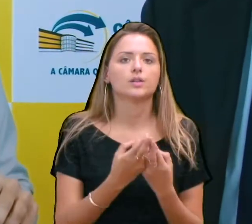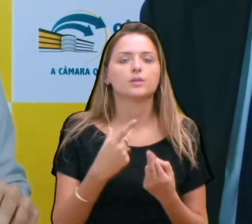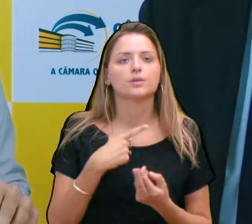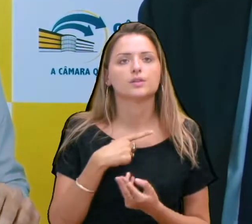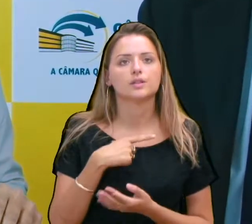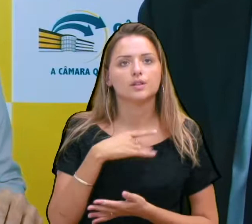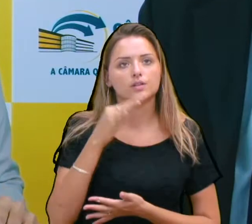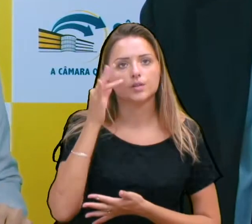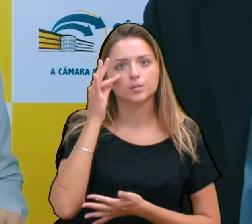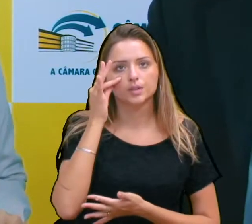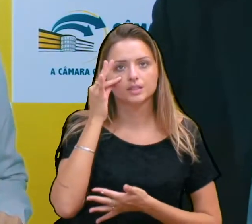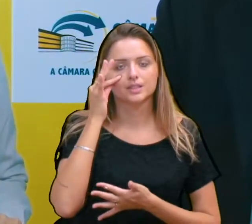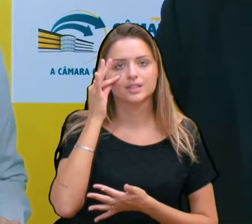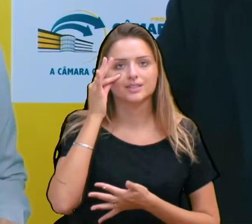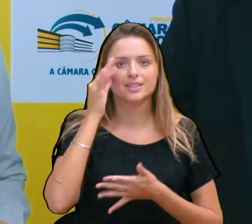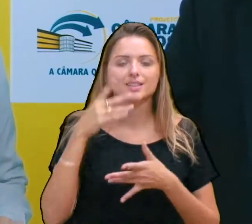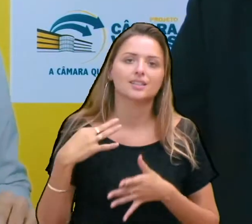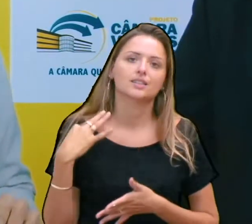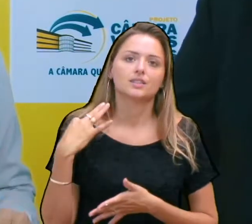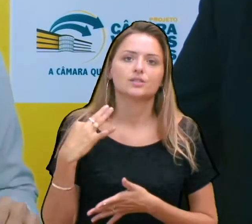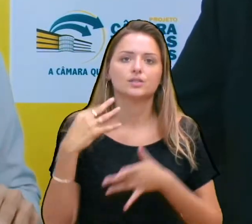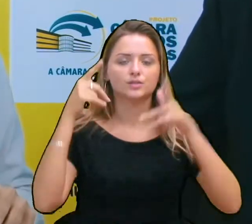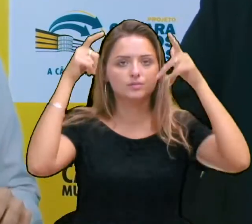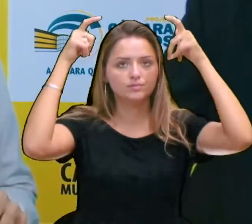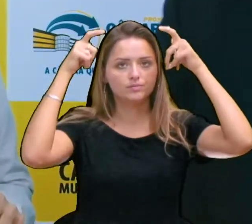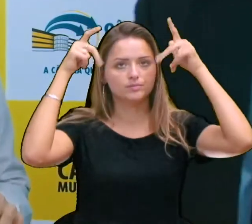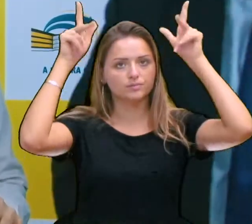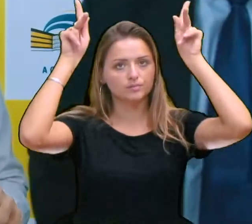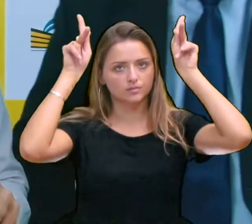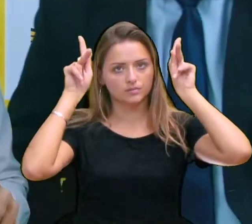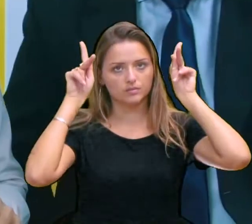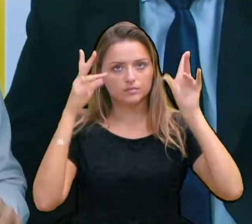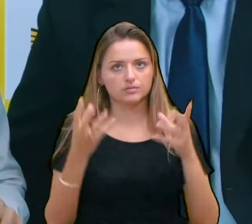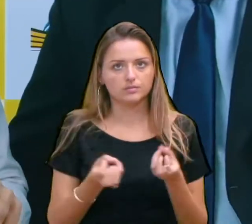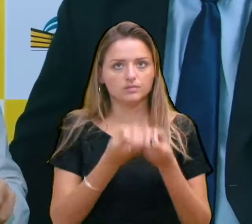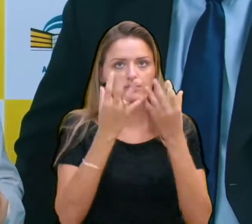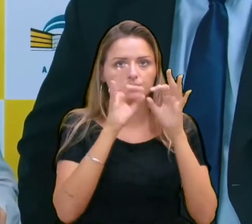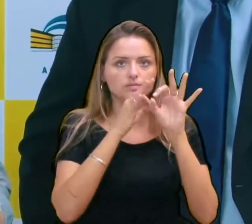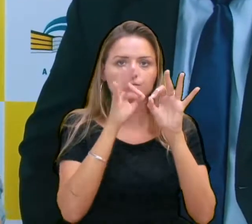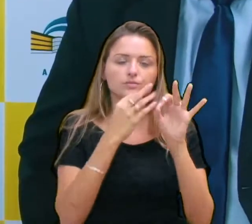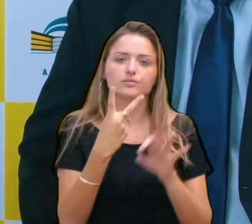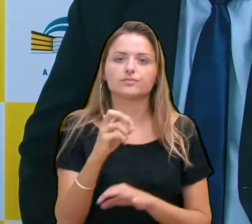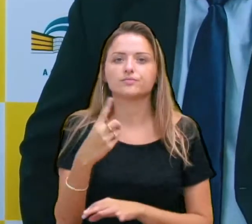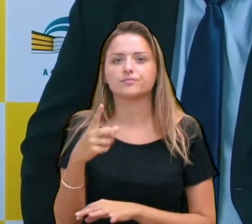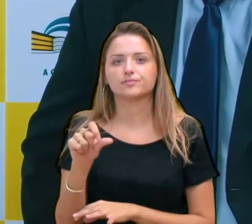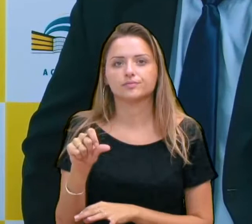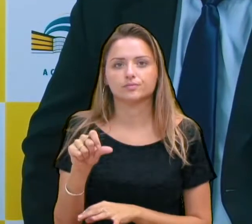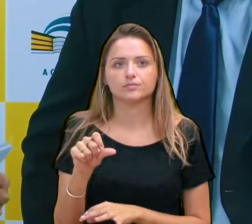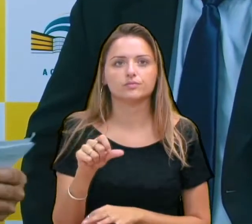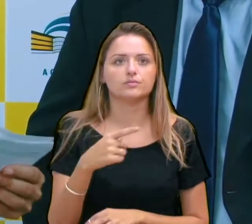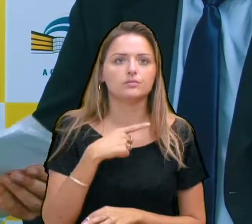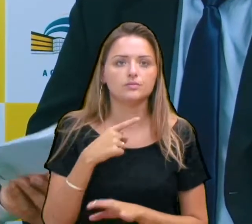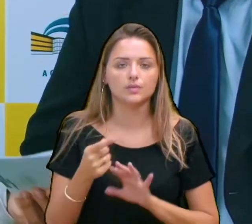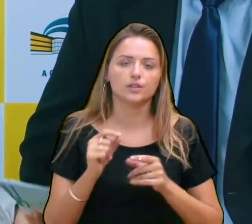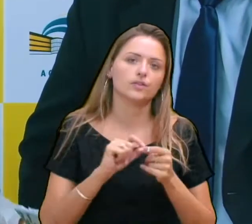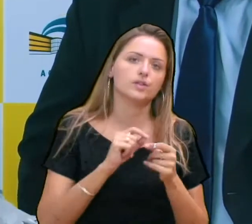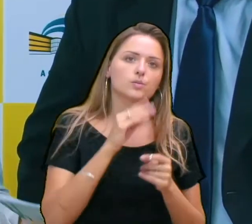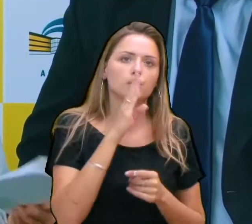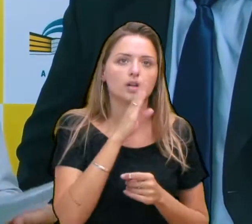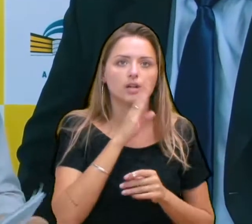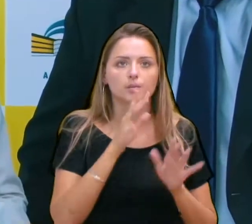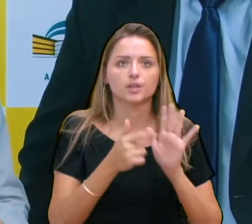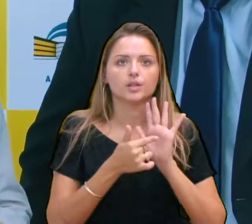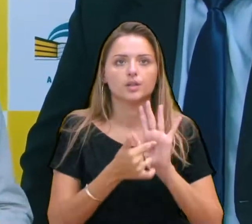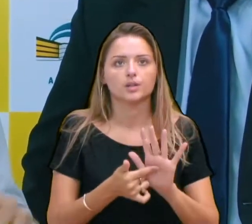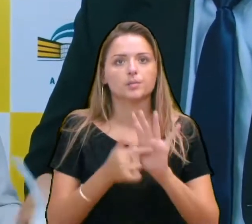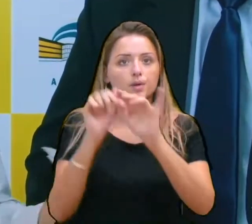a presença das candidatas ao título de Rainha e Princesas da Festa da Uva 2019, que fizeram uma breve apresentação